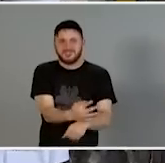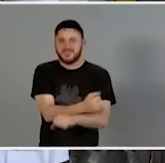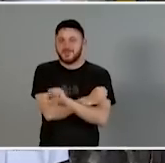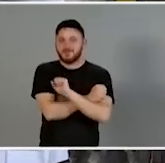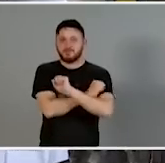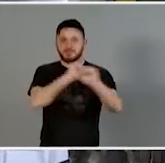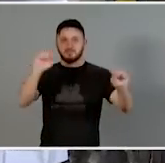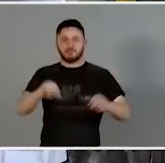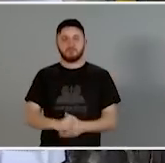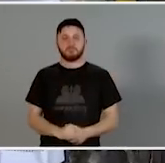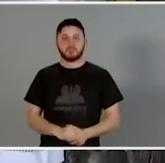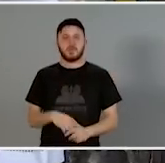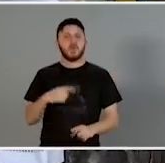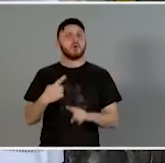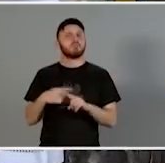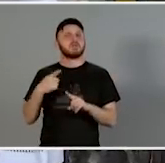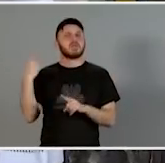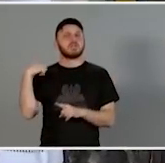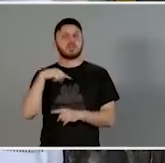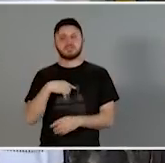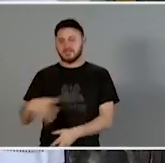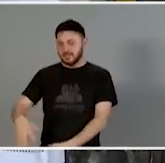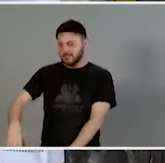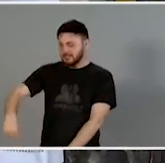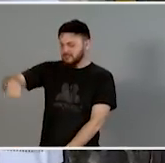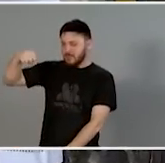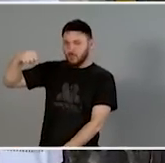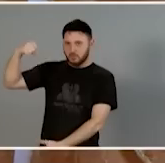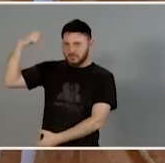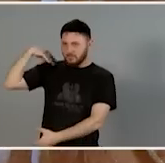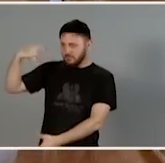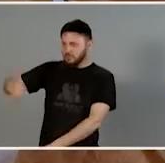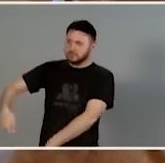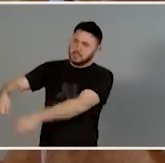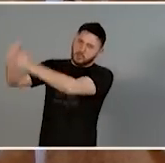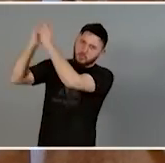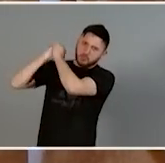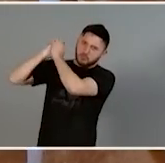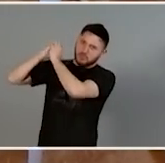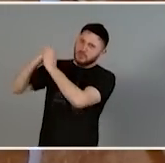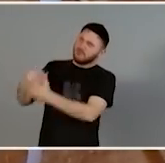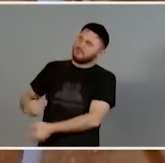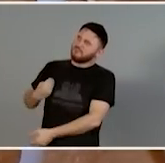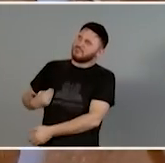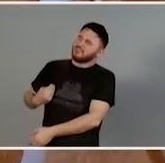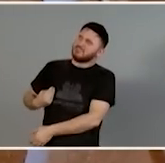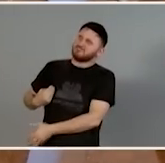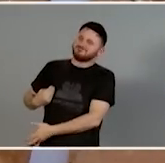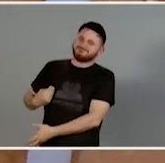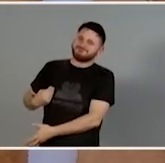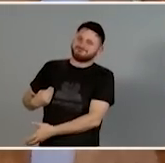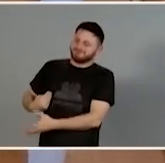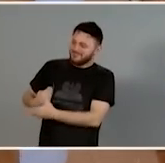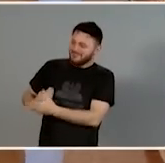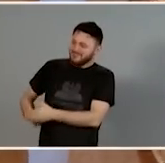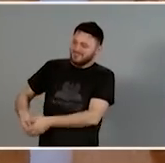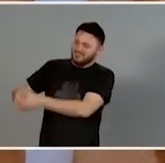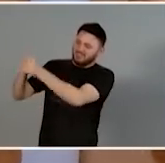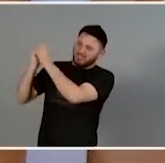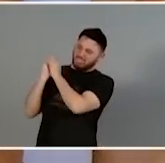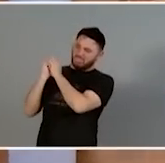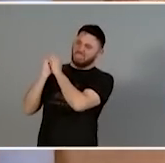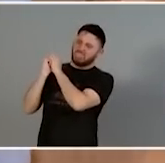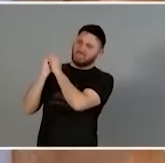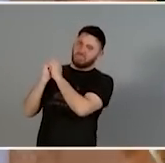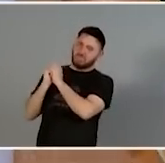Por que que a gente coloca fardos pesados? E em sã consciência, e